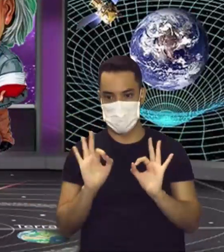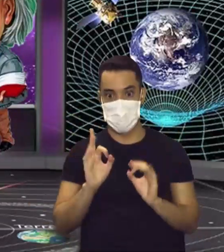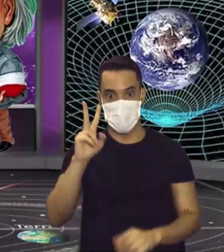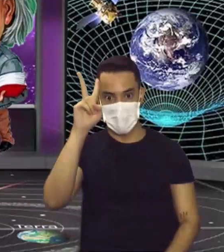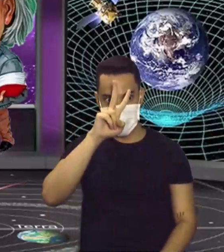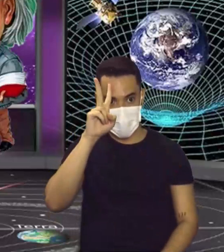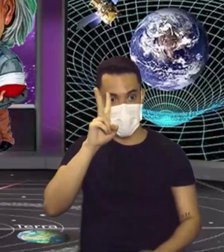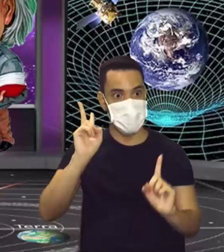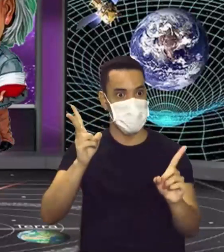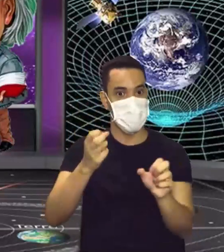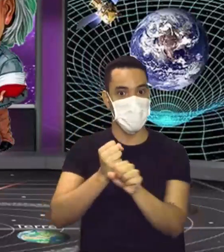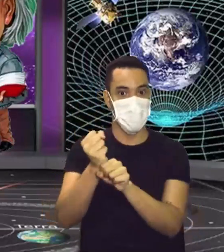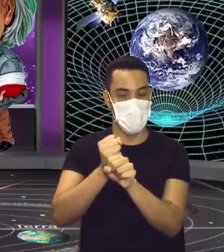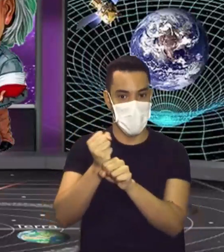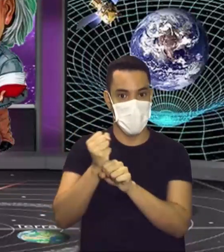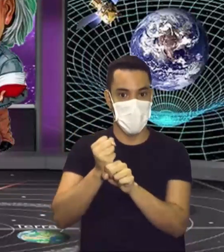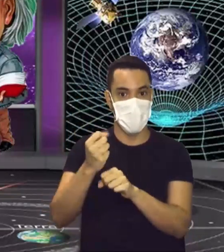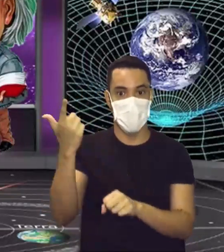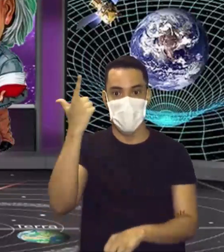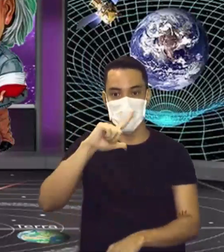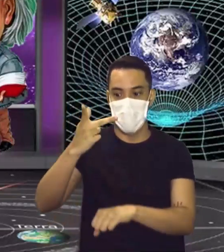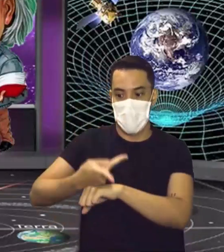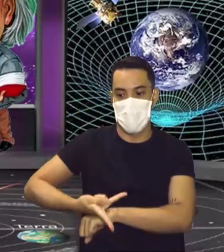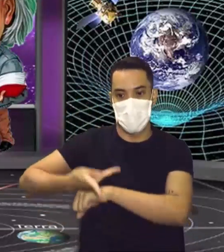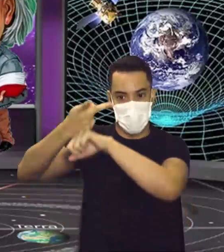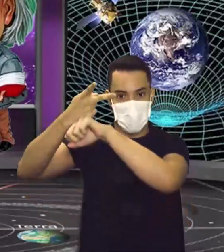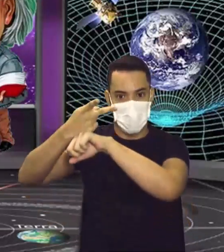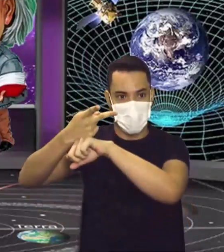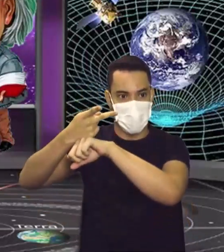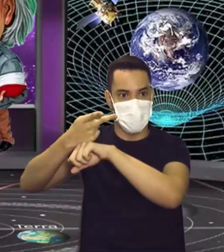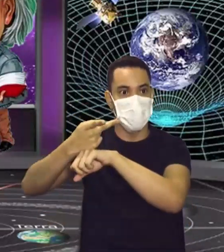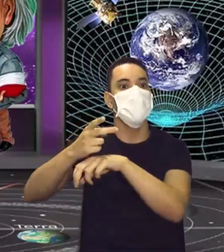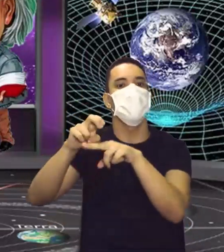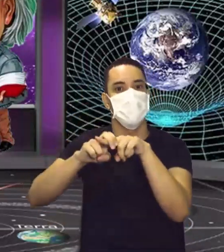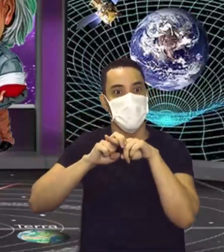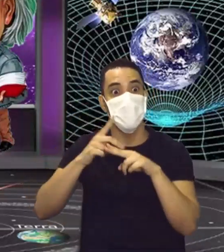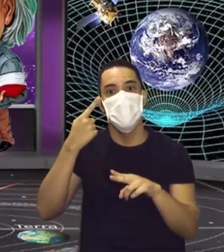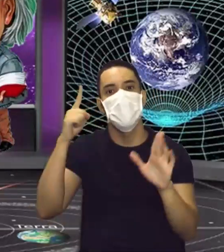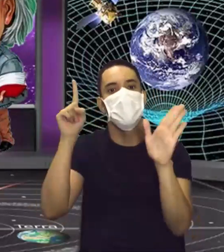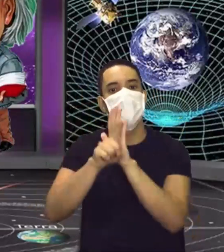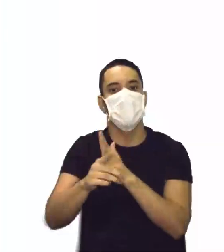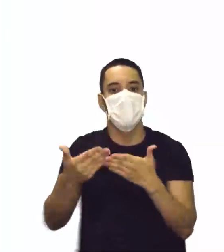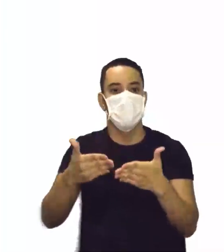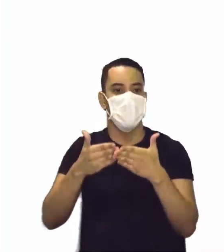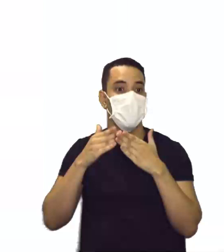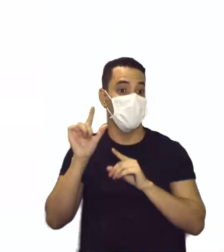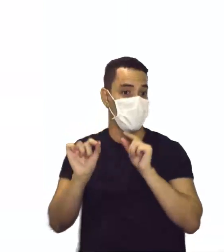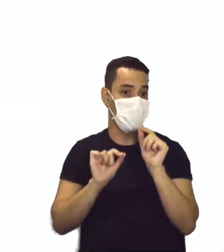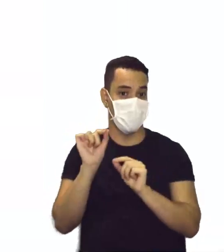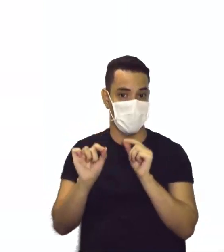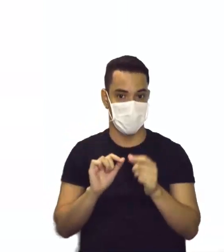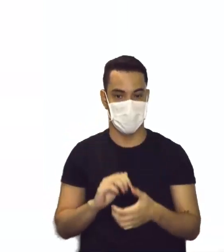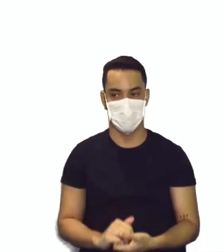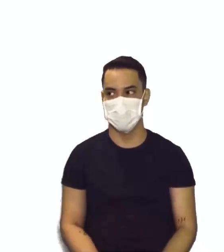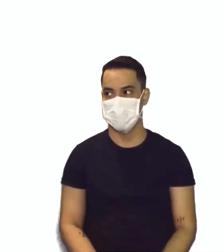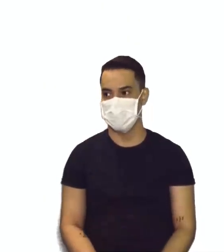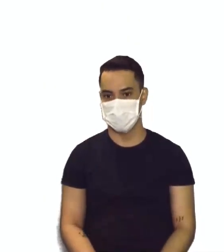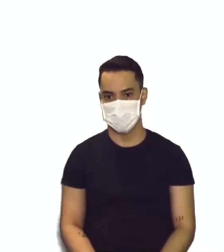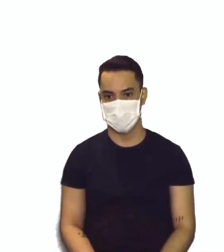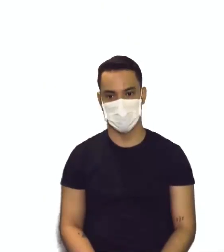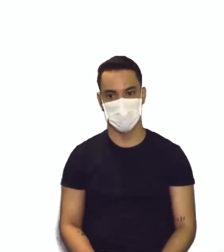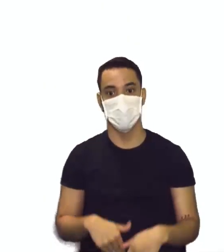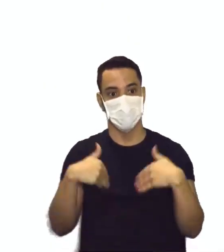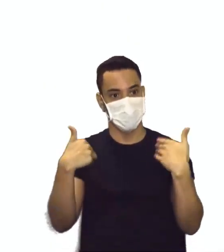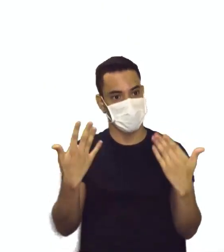nesse mesmo ano, por esse estudo, ele ganhou um prêmio Nobel? Vamos ver o que a questão está pedindo então, olha só.